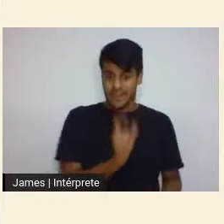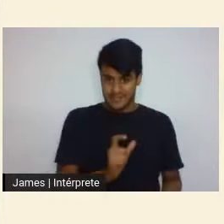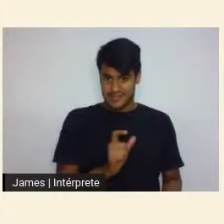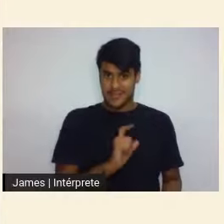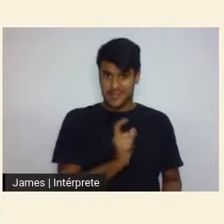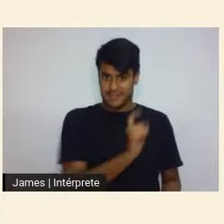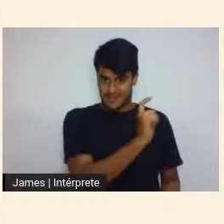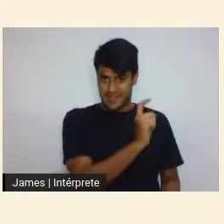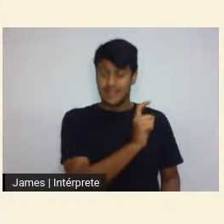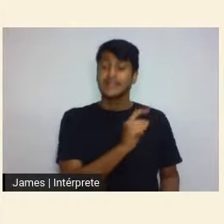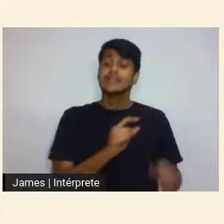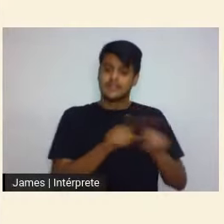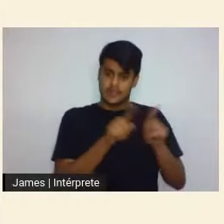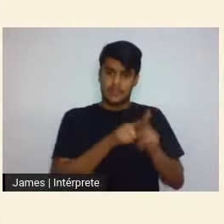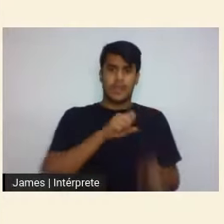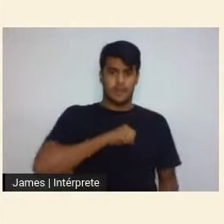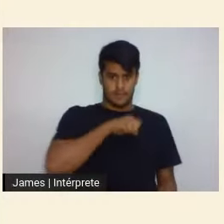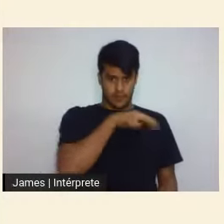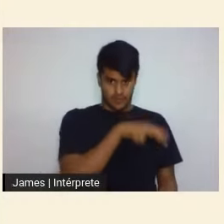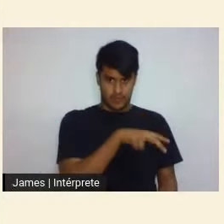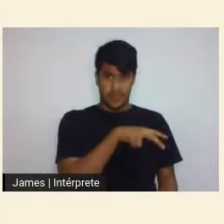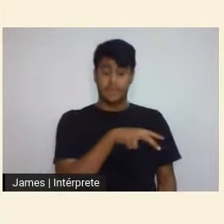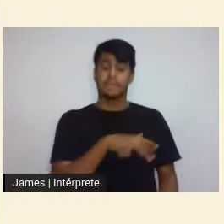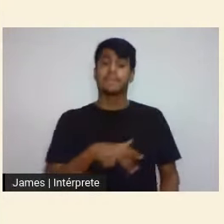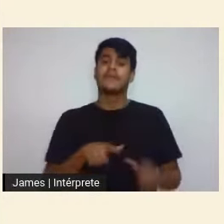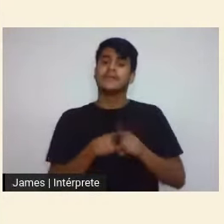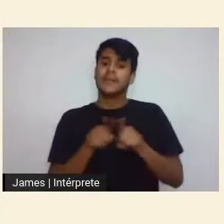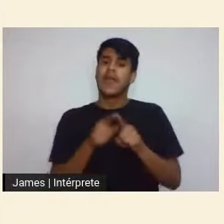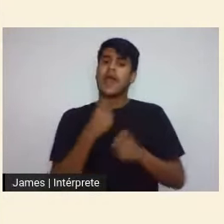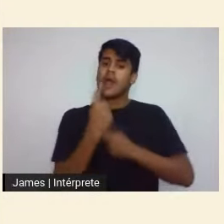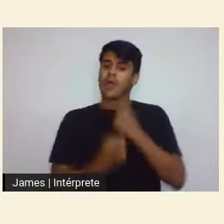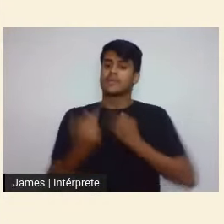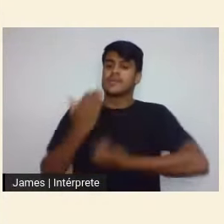então, correlações com vários grupos